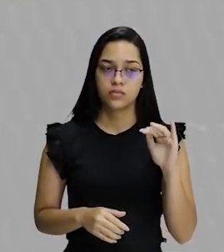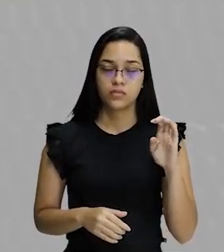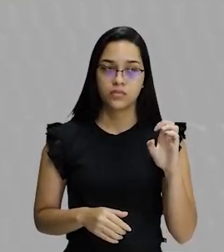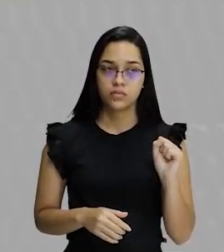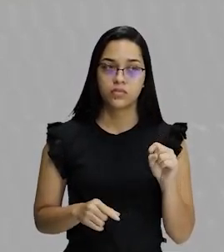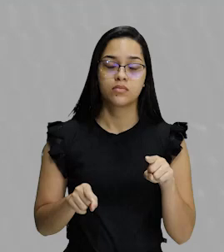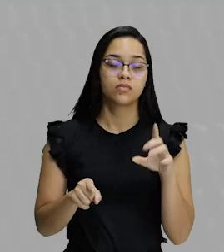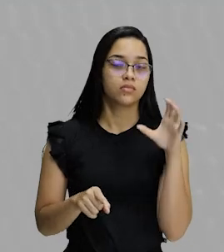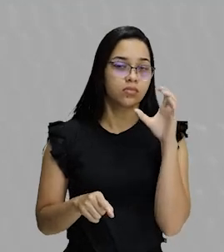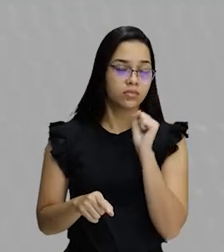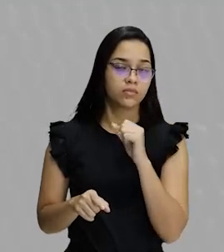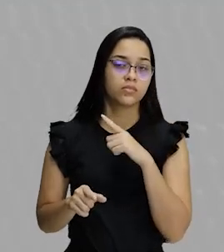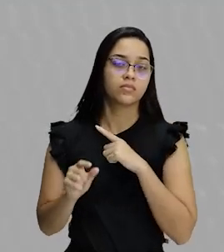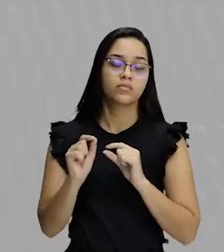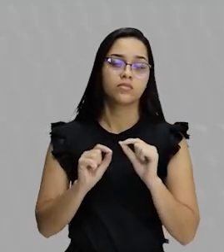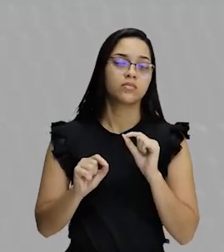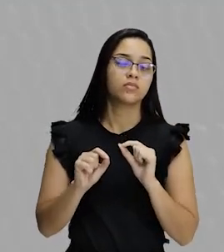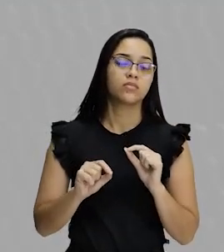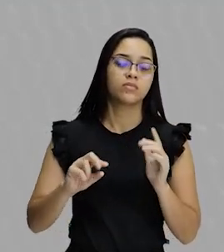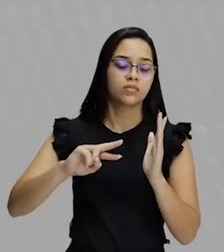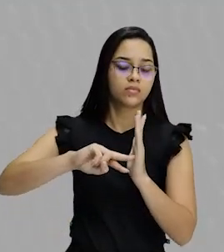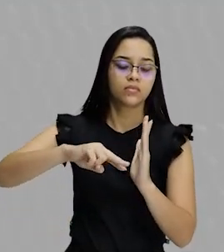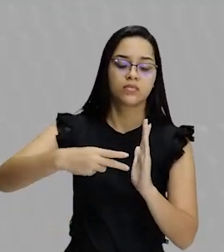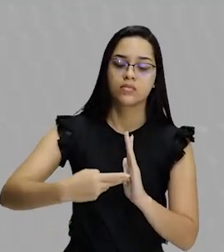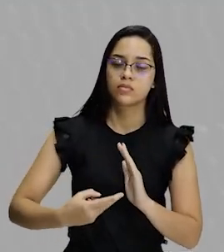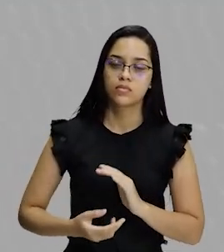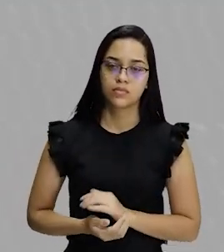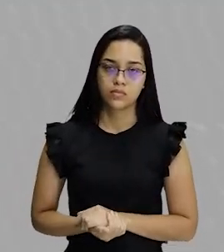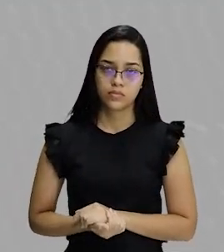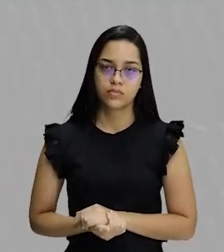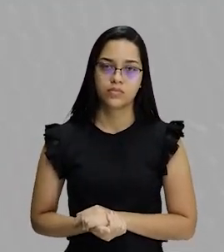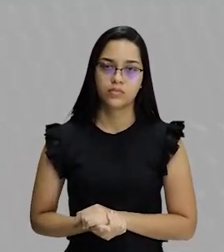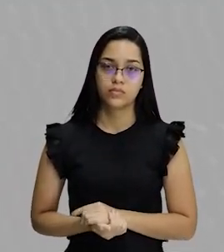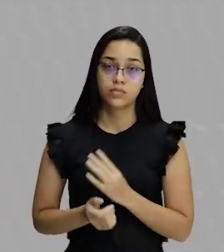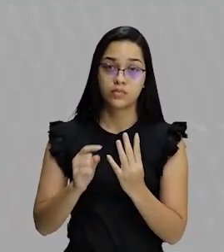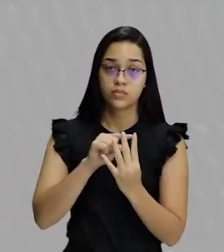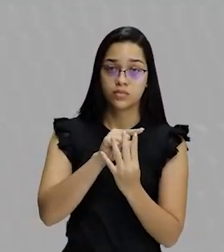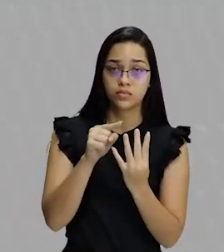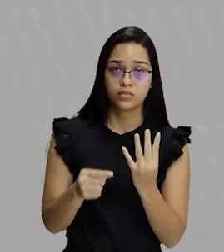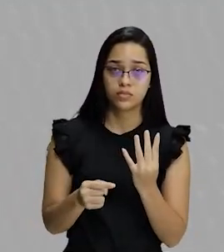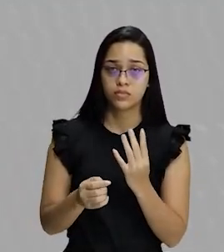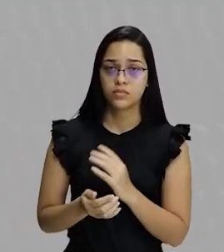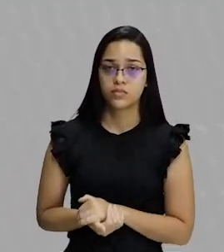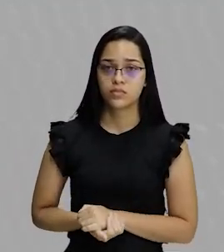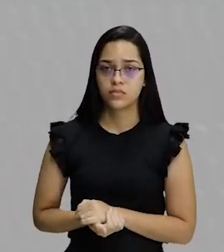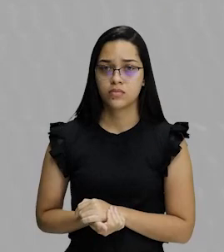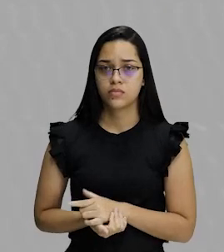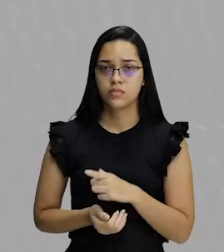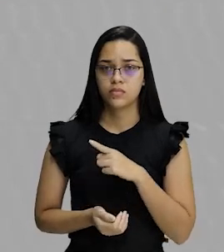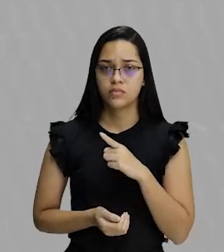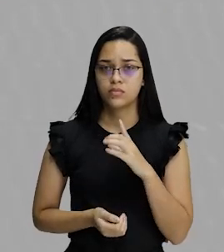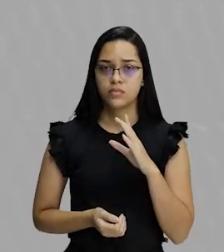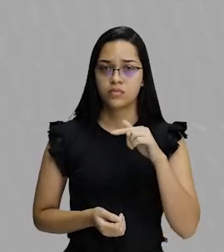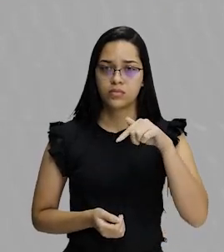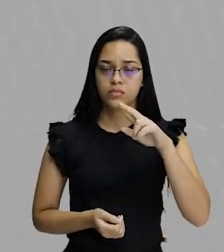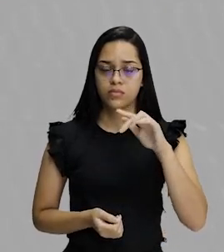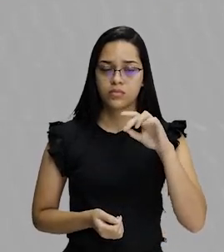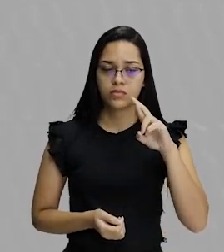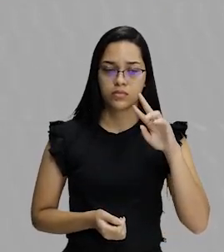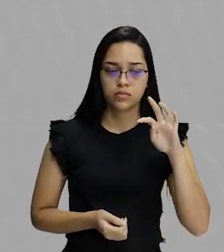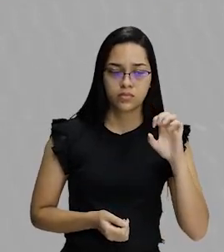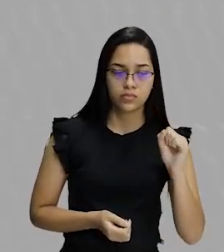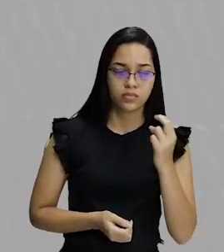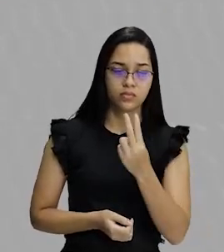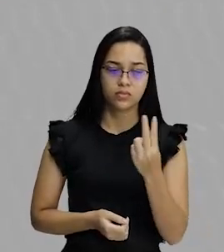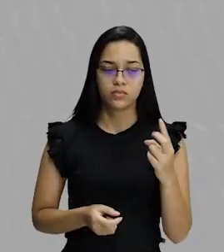comentar rapidinho aqui o que é uma bissetriz, né? Dos quadrantes. Tem a bissetriz dos quadrantes pares e